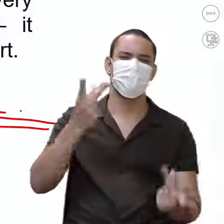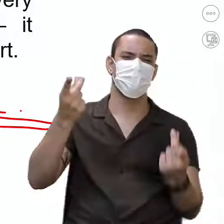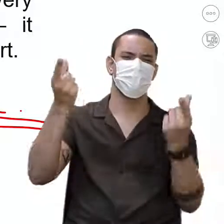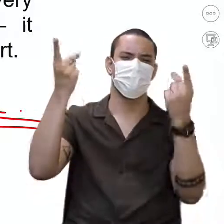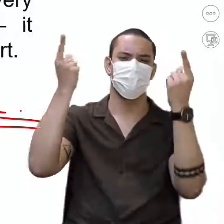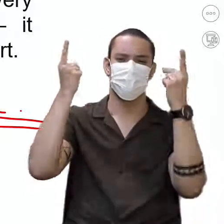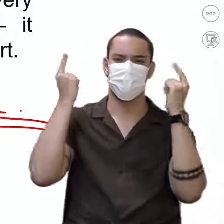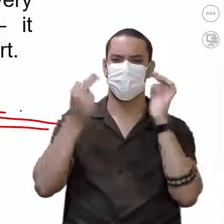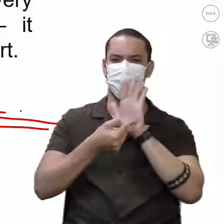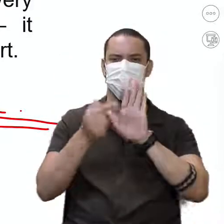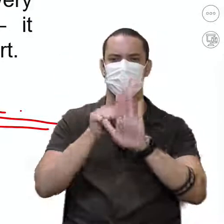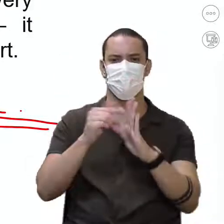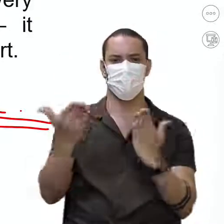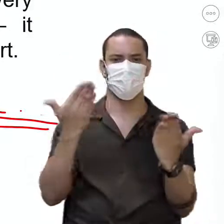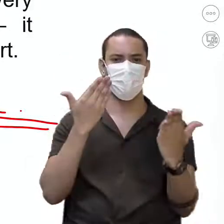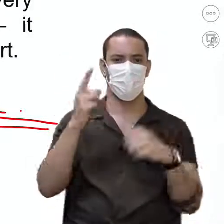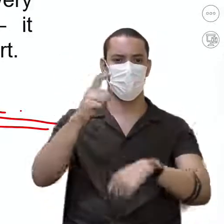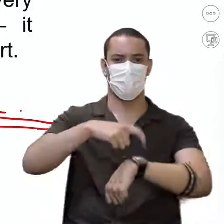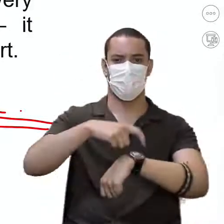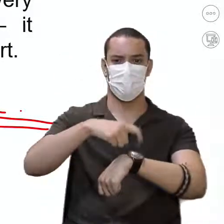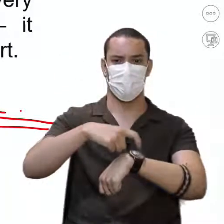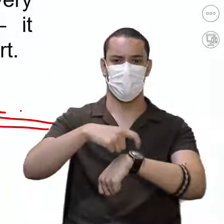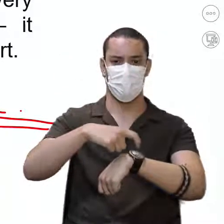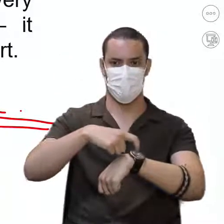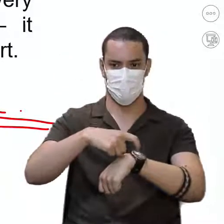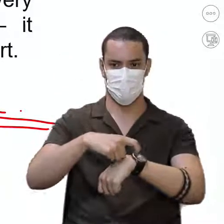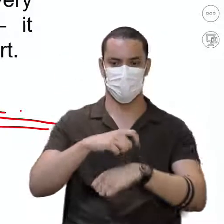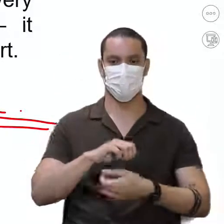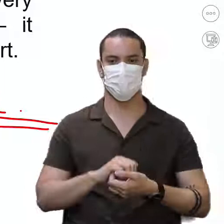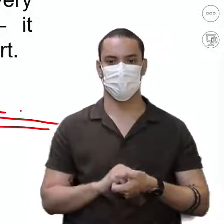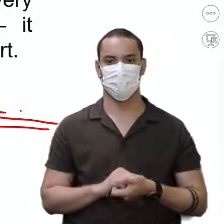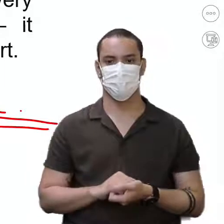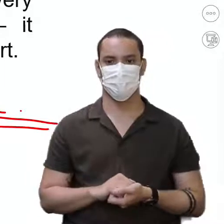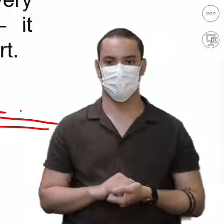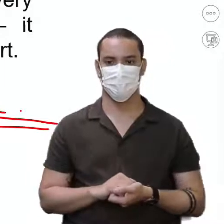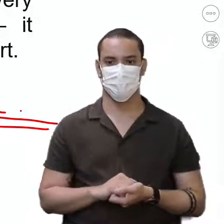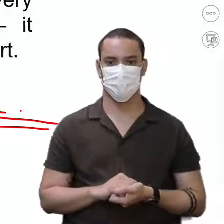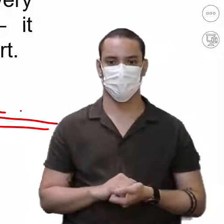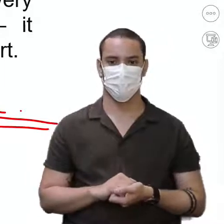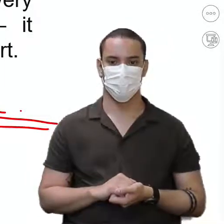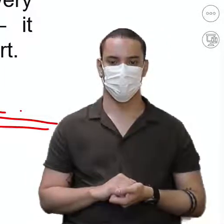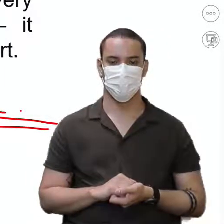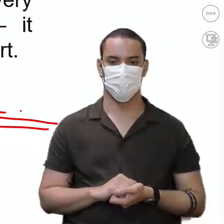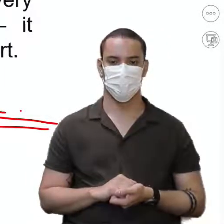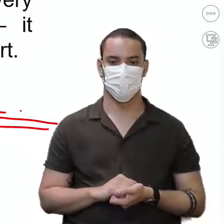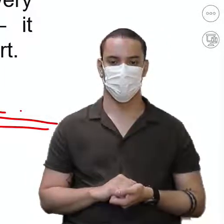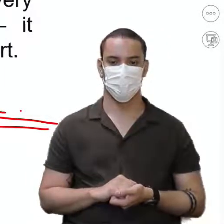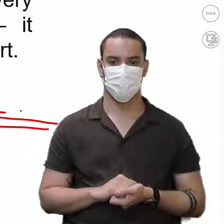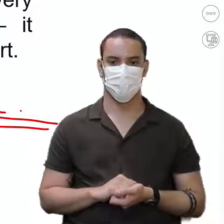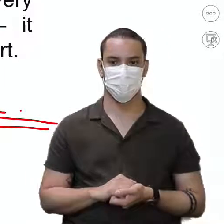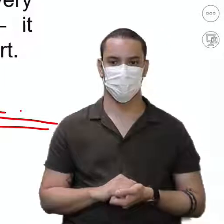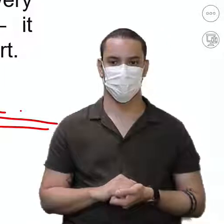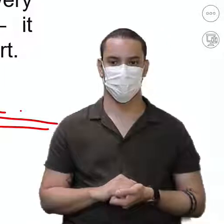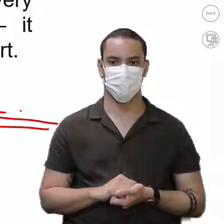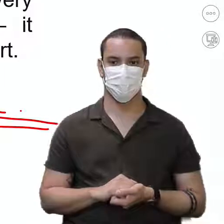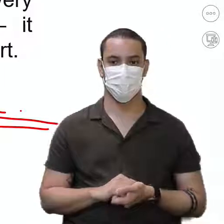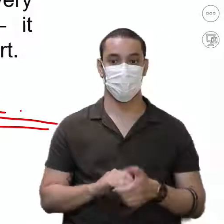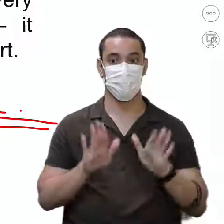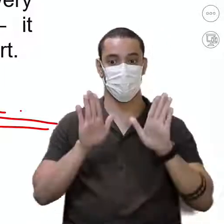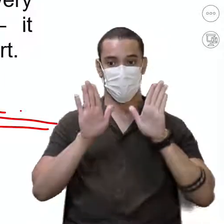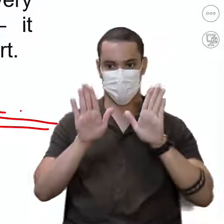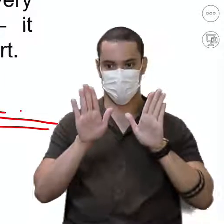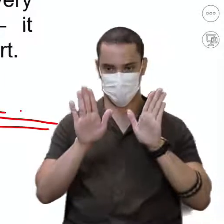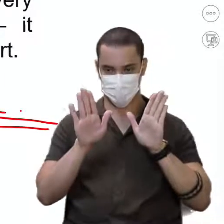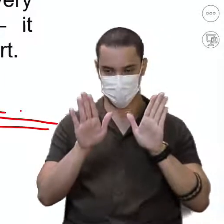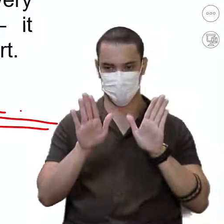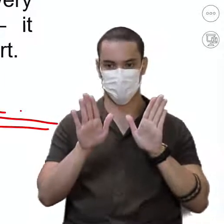tempo. But, perhaps because it was adopted by popular culture first. Mas,